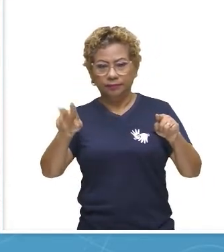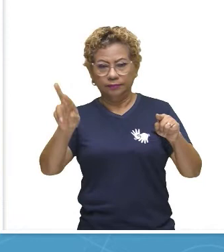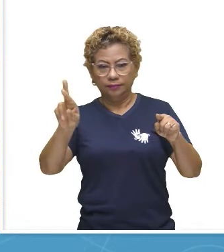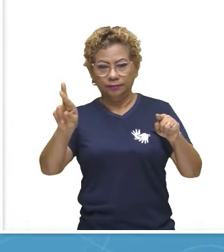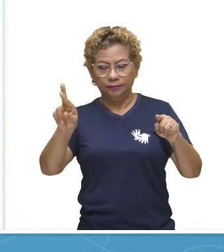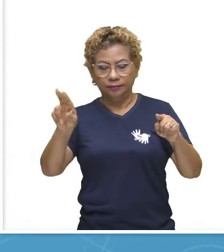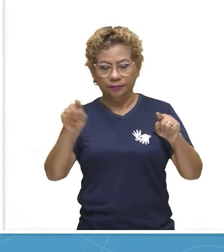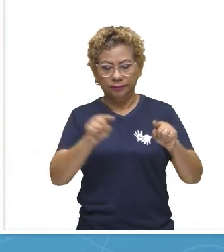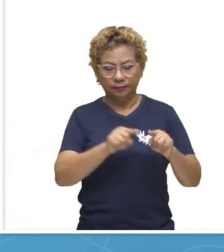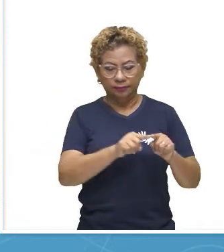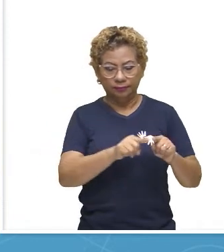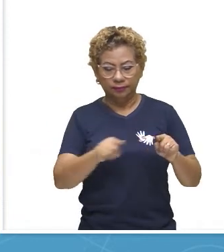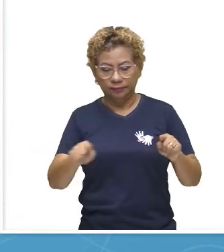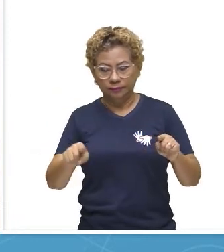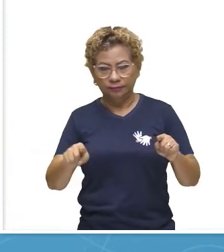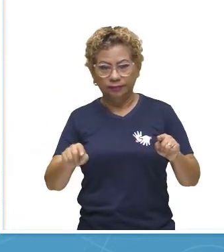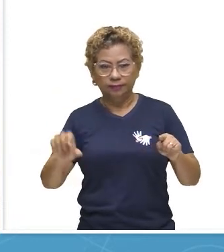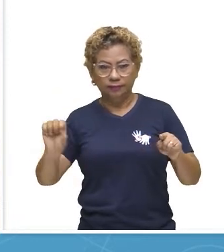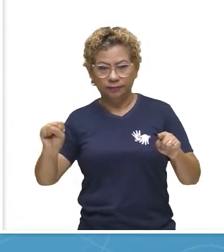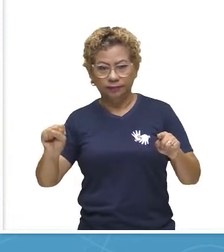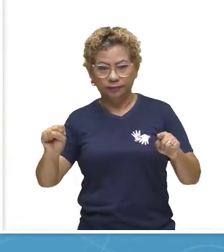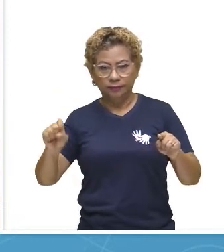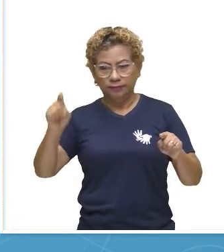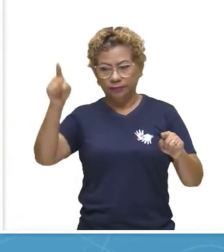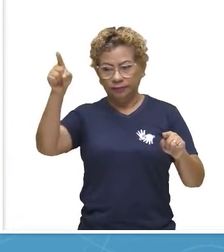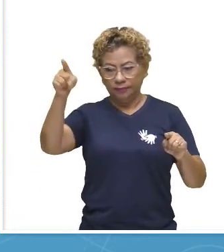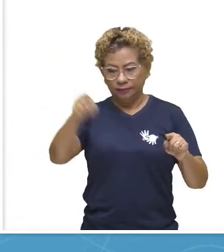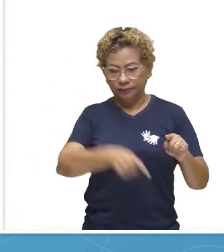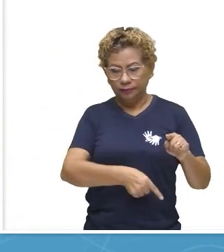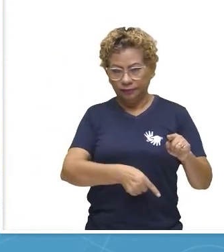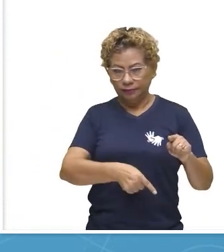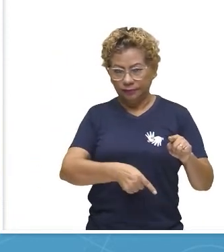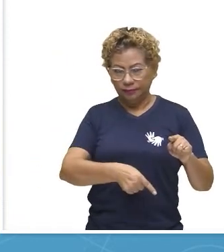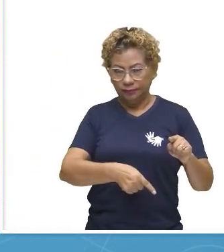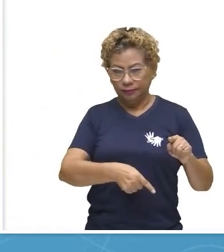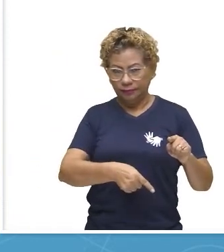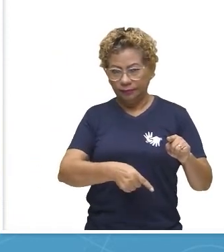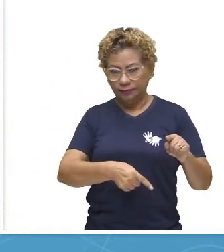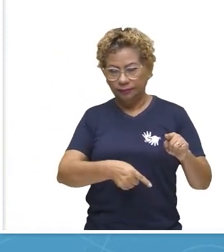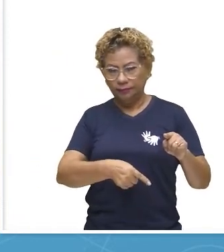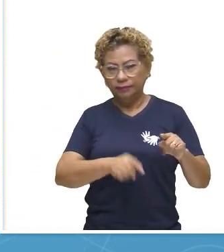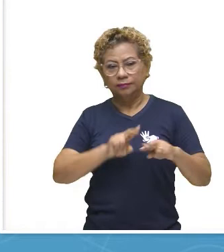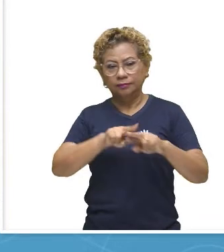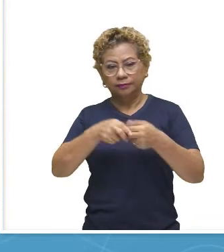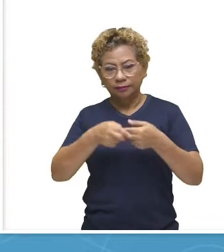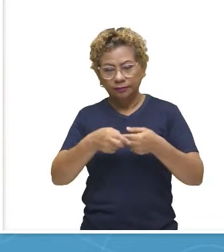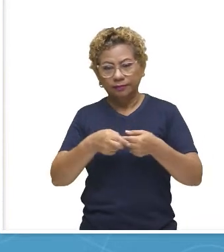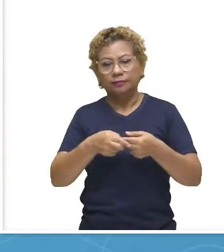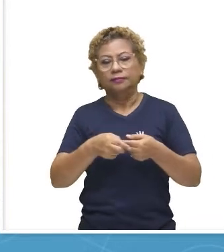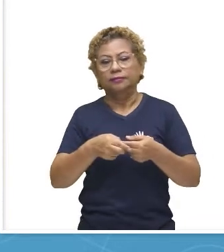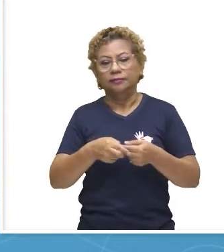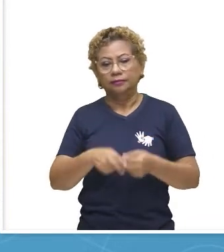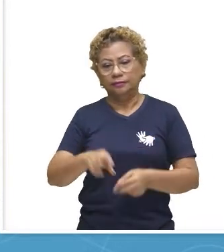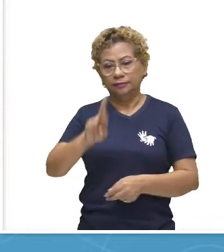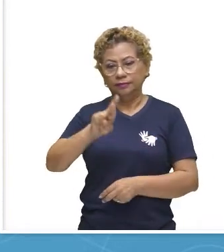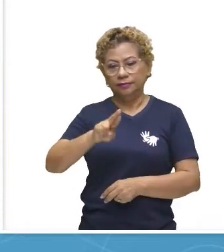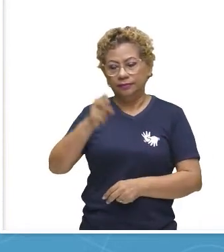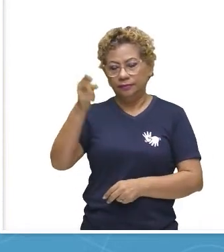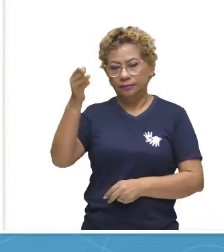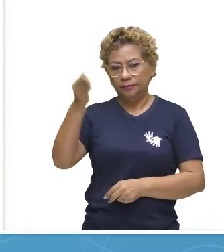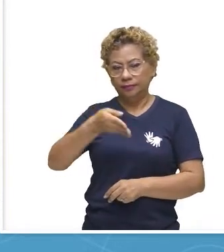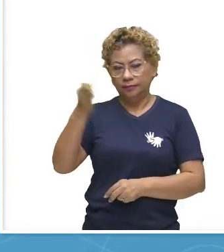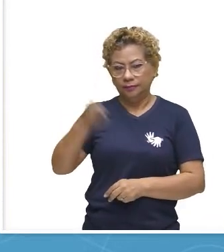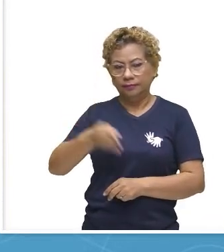S. Isso aqui, ó, tá dizendo exatamente isso, tá? R é paralela a S. O que está